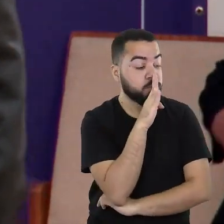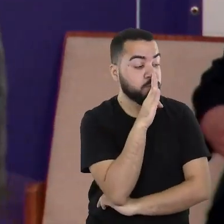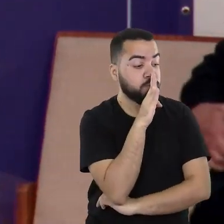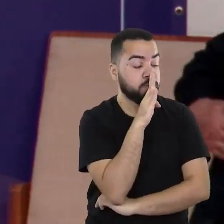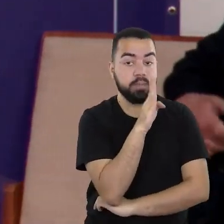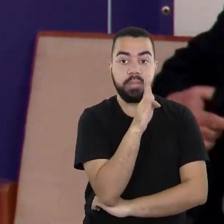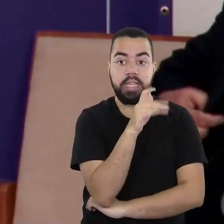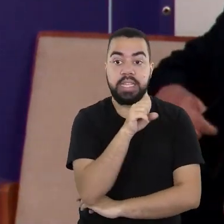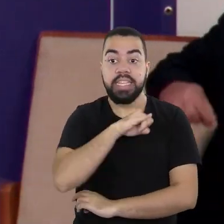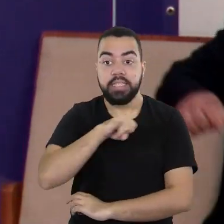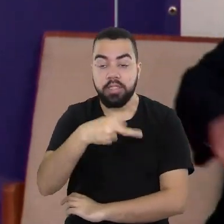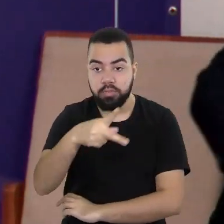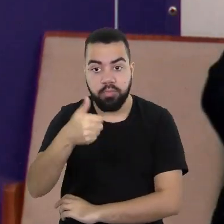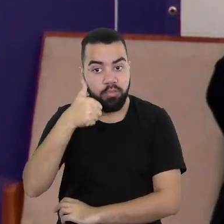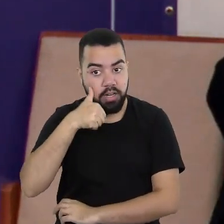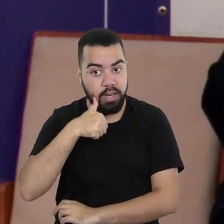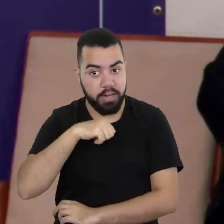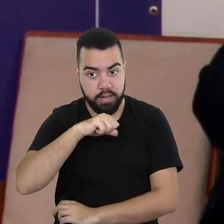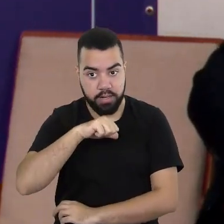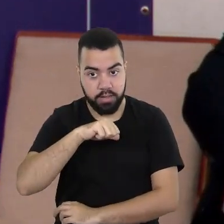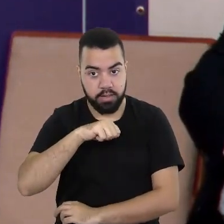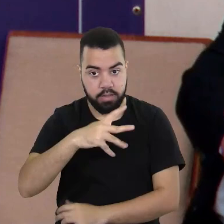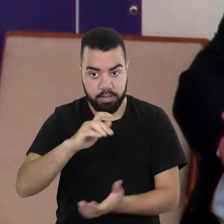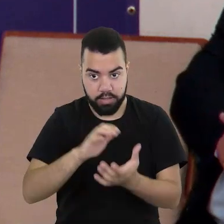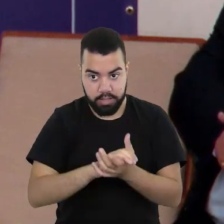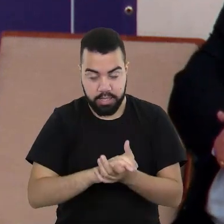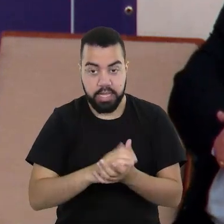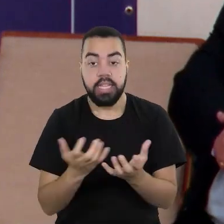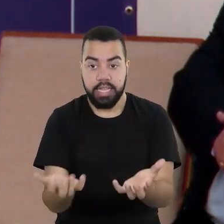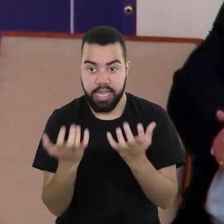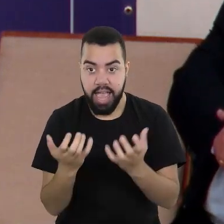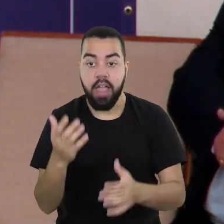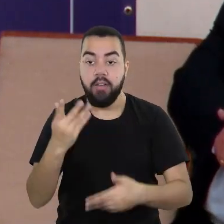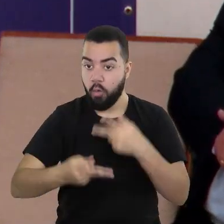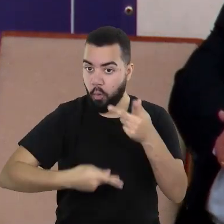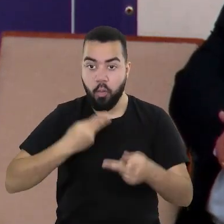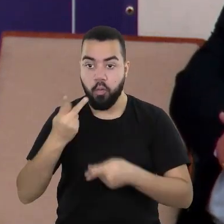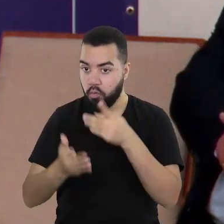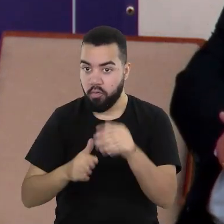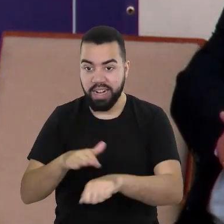Então, quando sua mulher começar a falar, deixa ela falar.